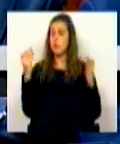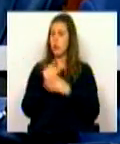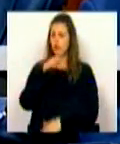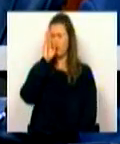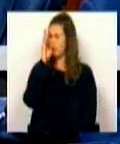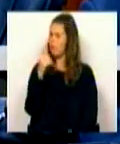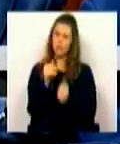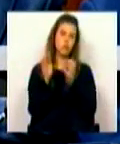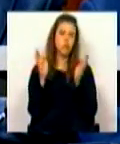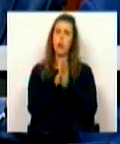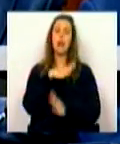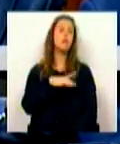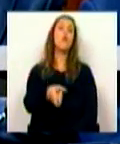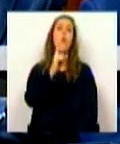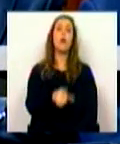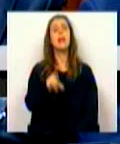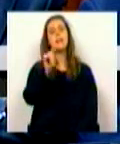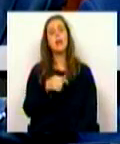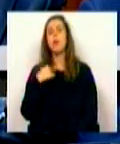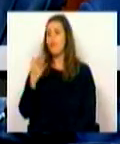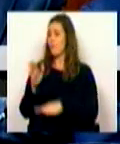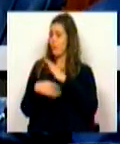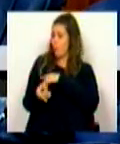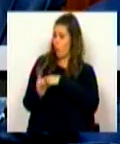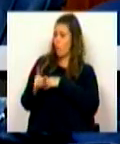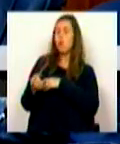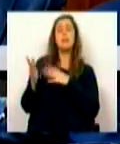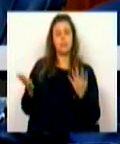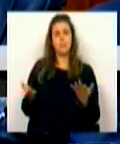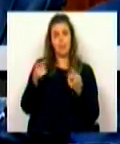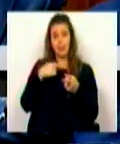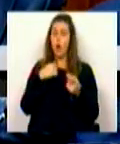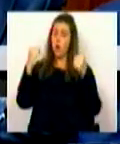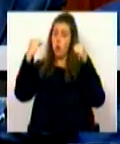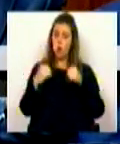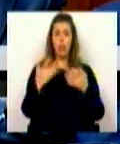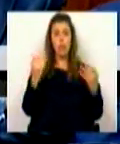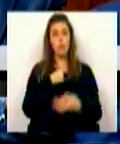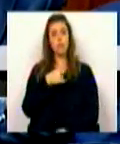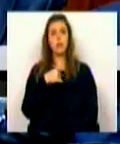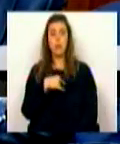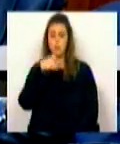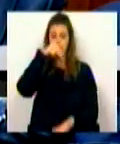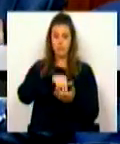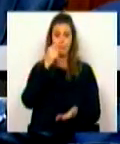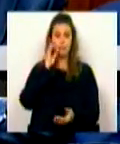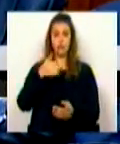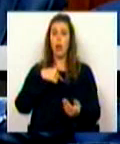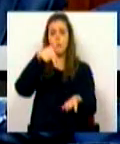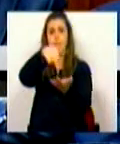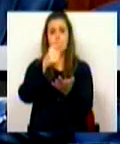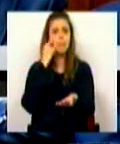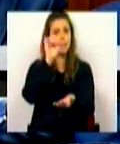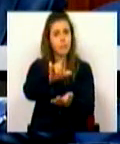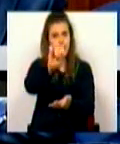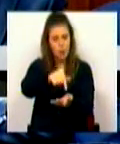sabemos todos o que é que iremos fazer e o que é que não iremos fazer. Foi aquilo que acordámos, é conhecida a nossa posição, é conhecida a vossa posição